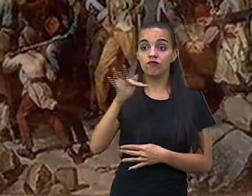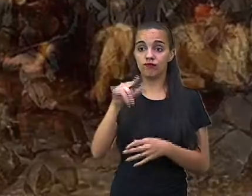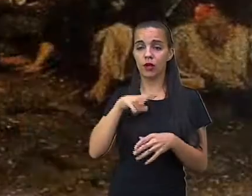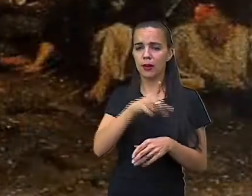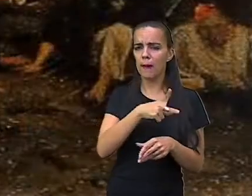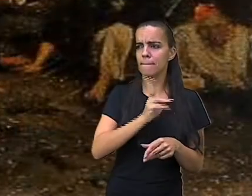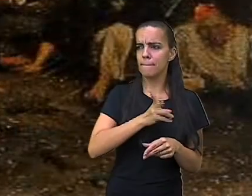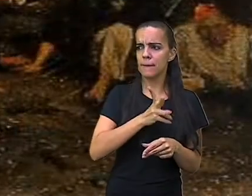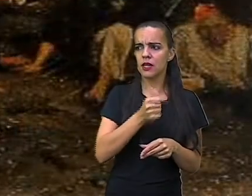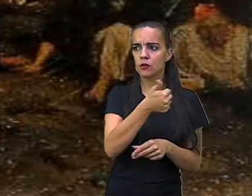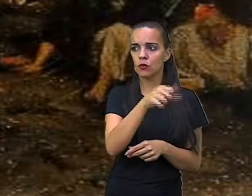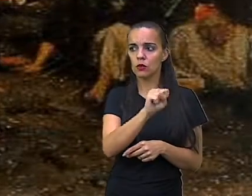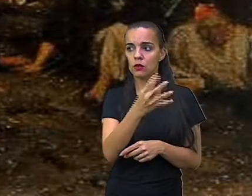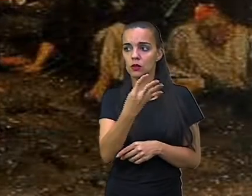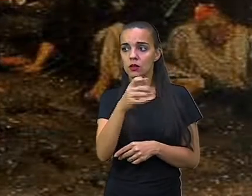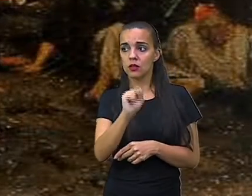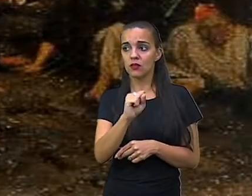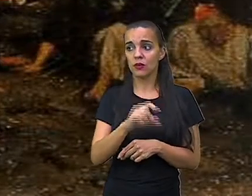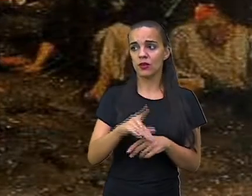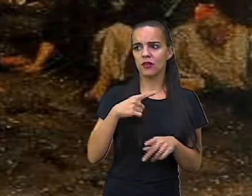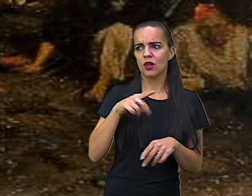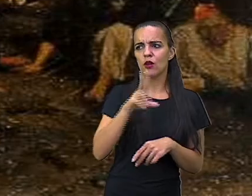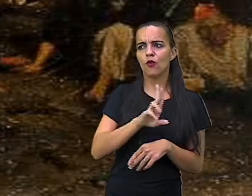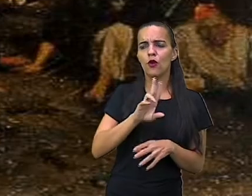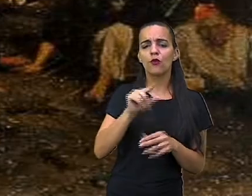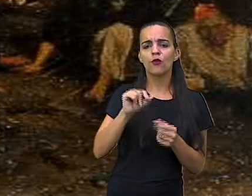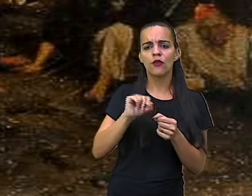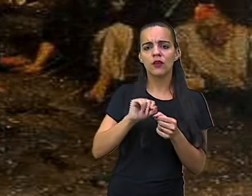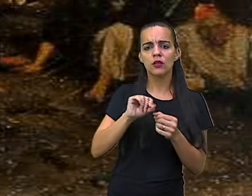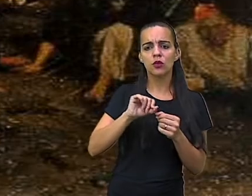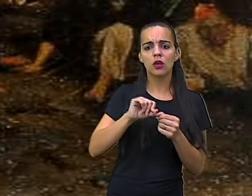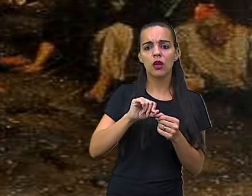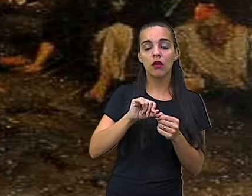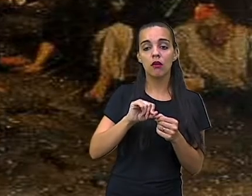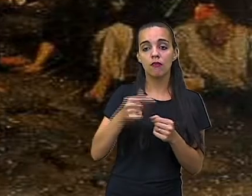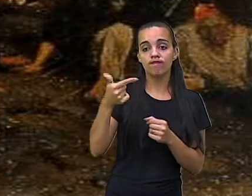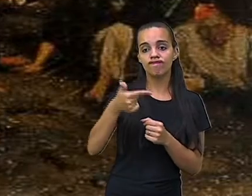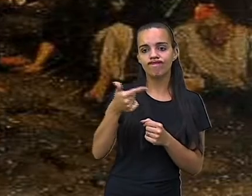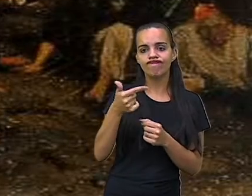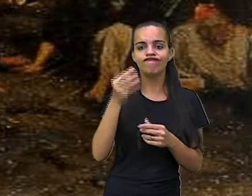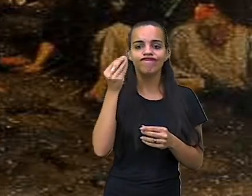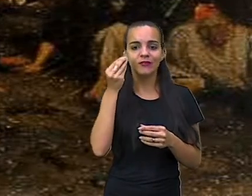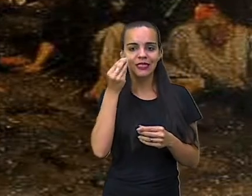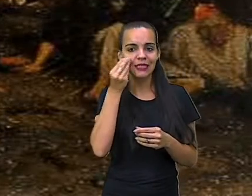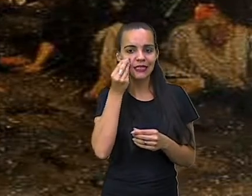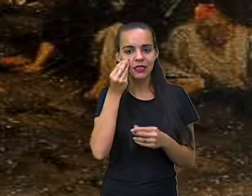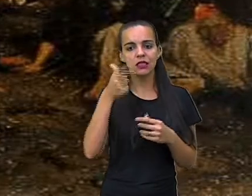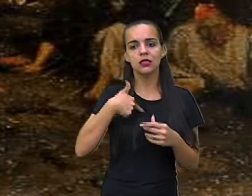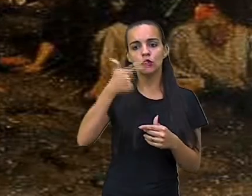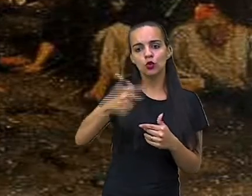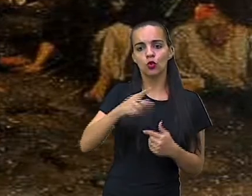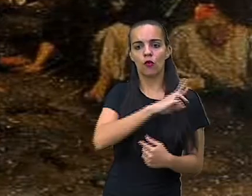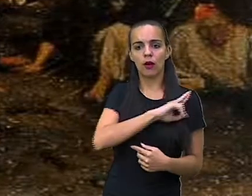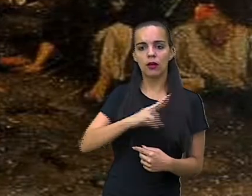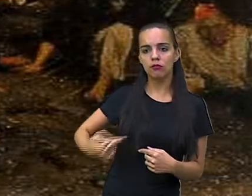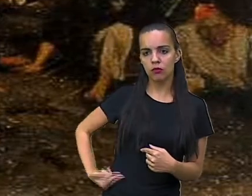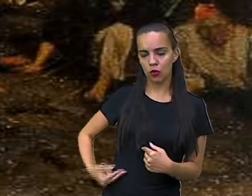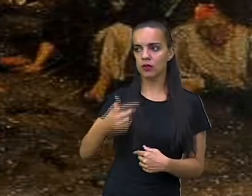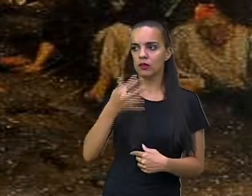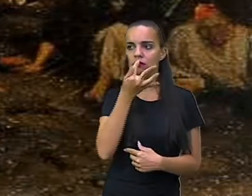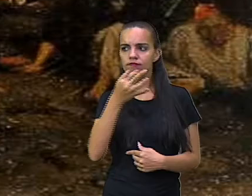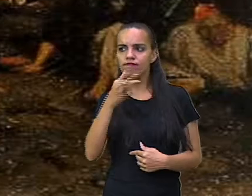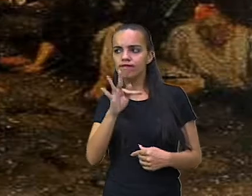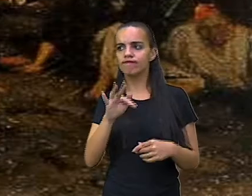ano, foi instaurada a Segunda República Francesa. Necessitava, então, realizar eleições para uma